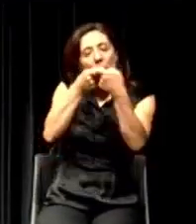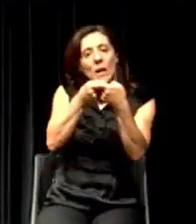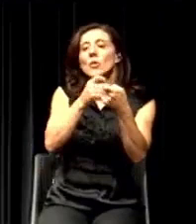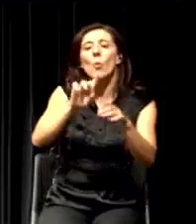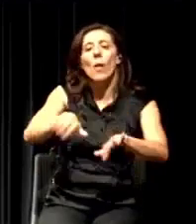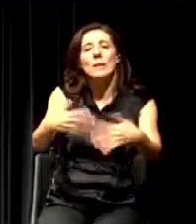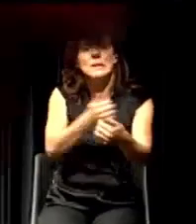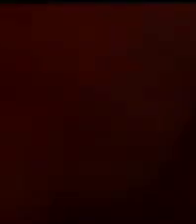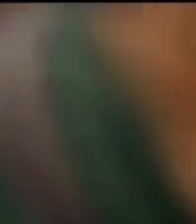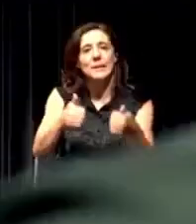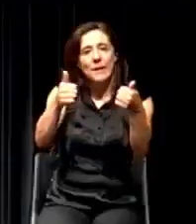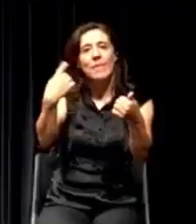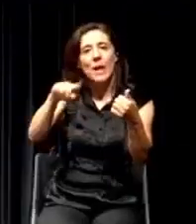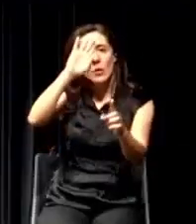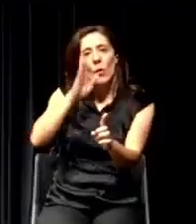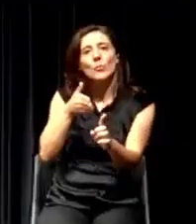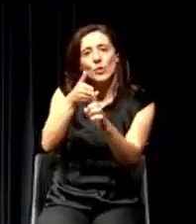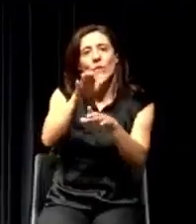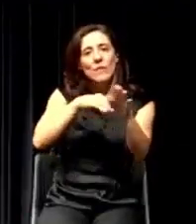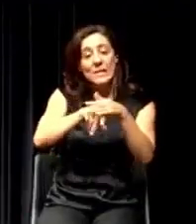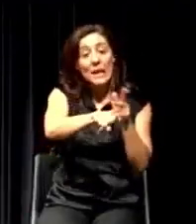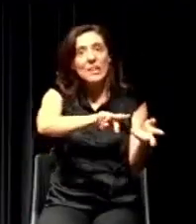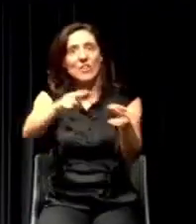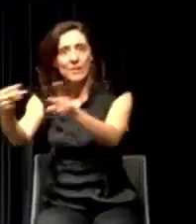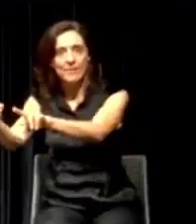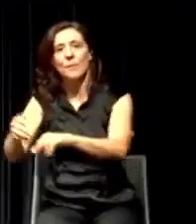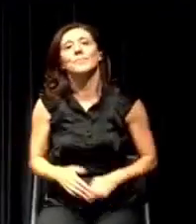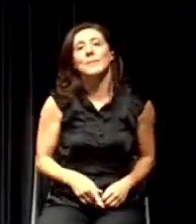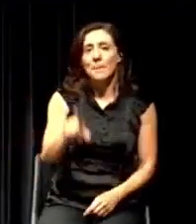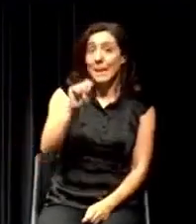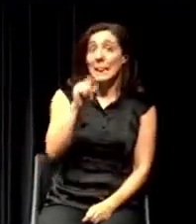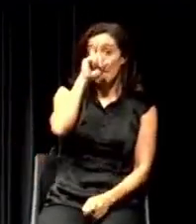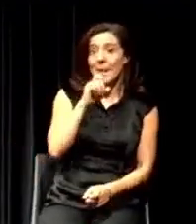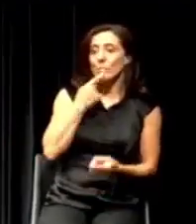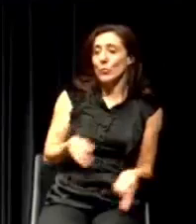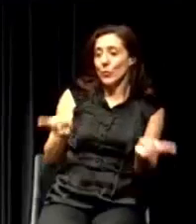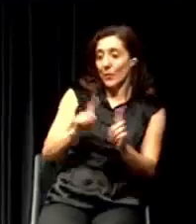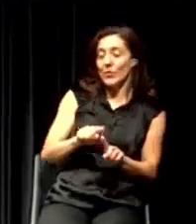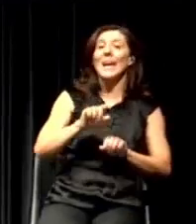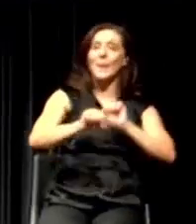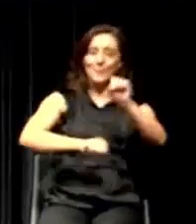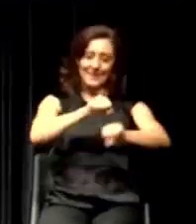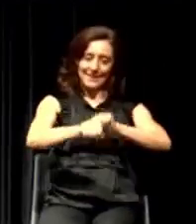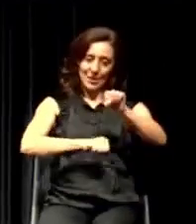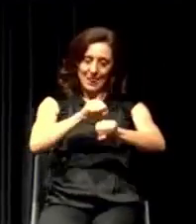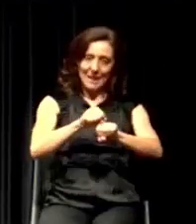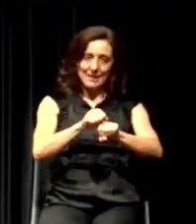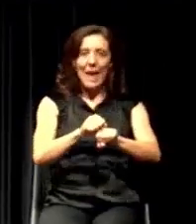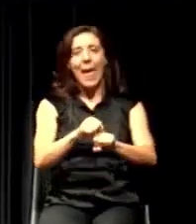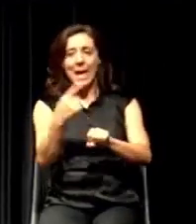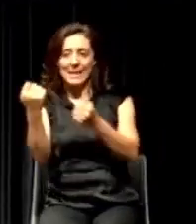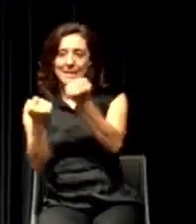a medida de qualquer cidade que tenha como objetivo fazer essa transição o que lembramos que a bicicleta é menos um